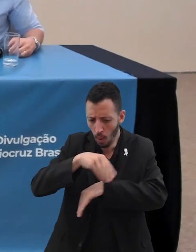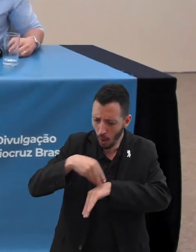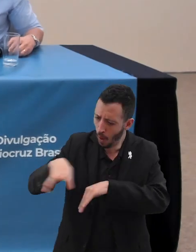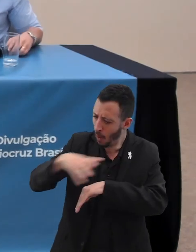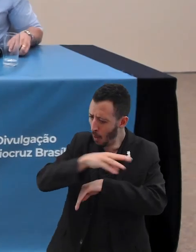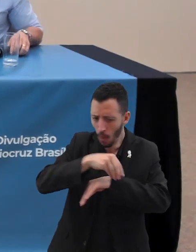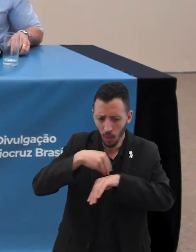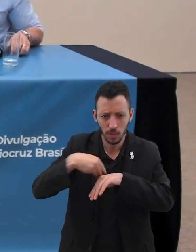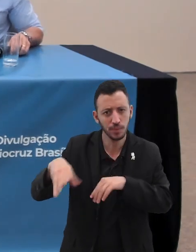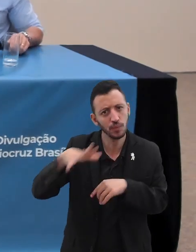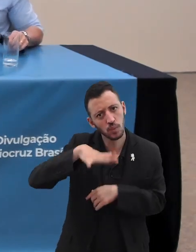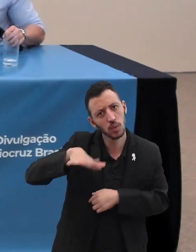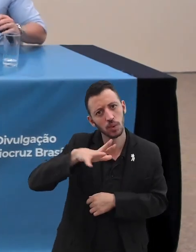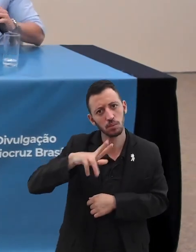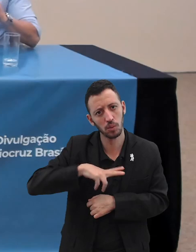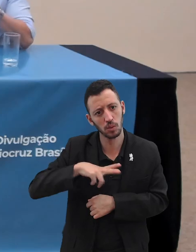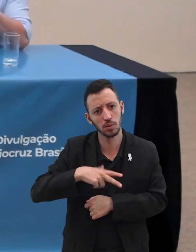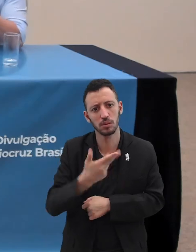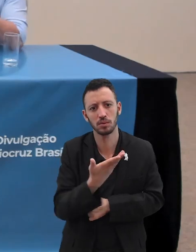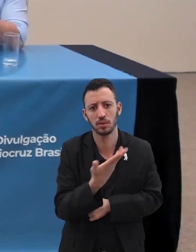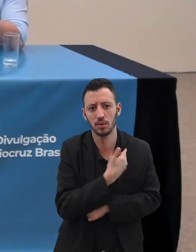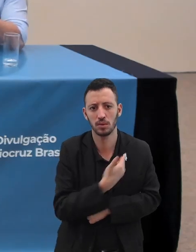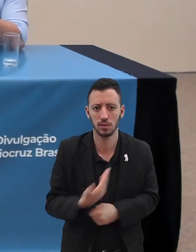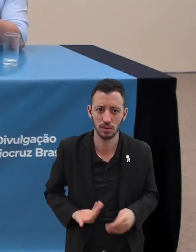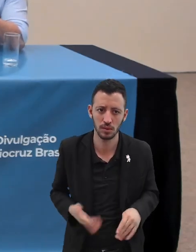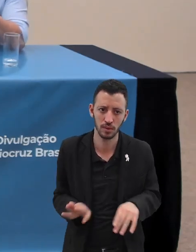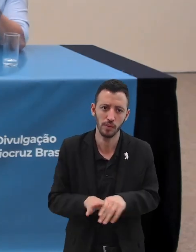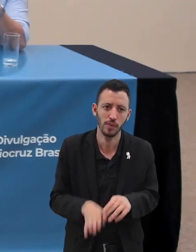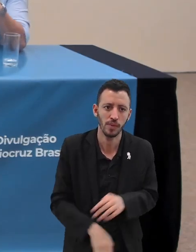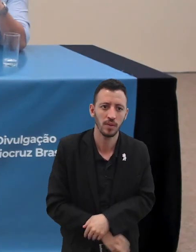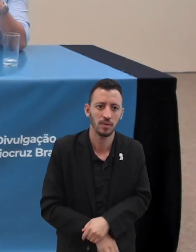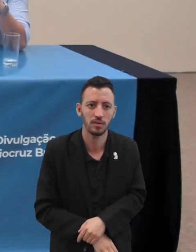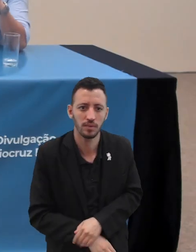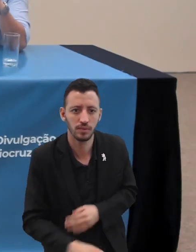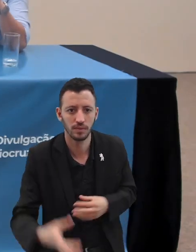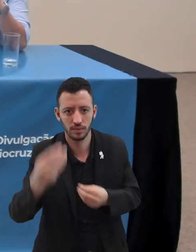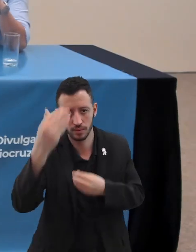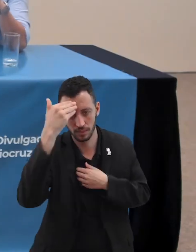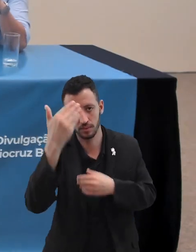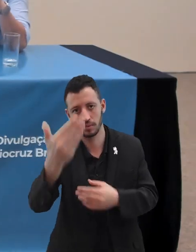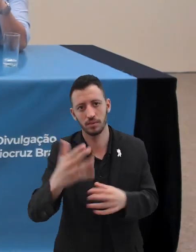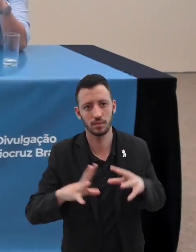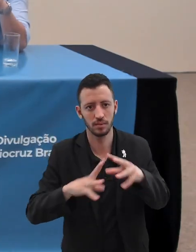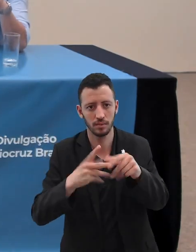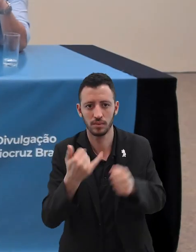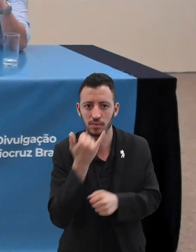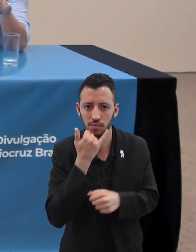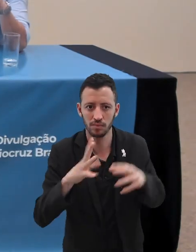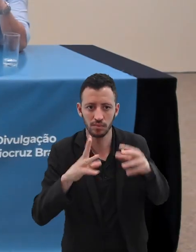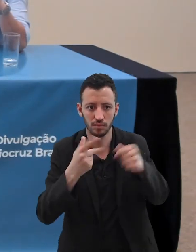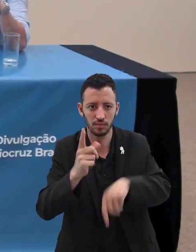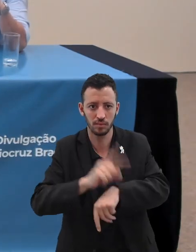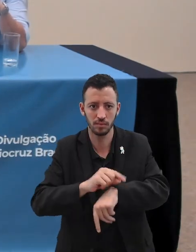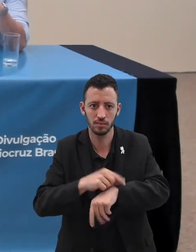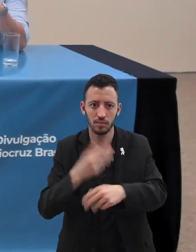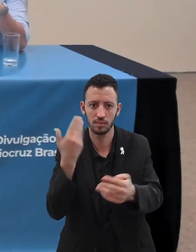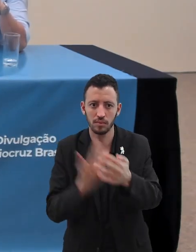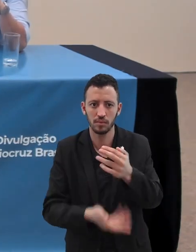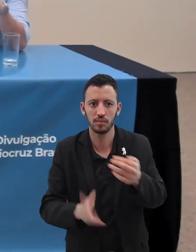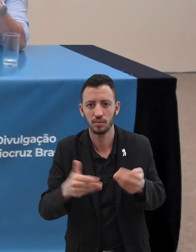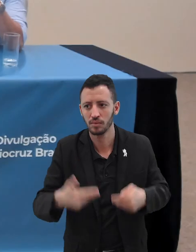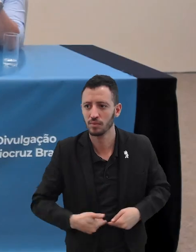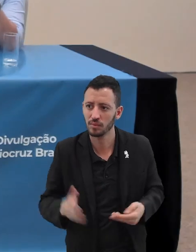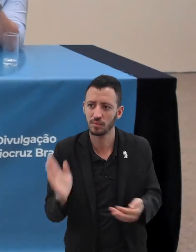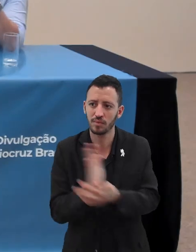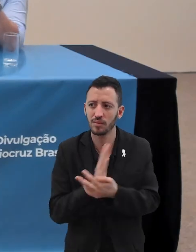os setores, público e privado. Obrigado. Obrigado. Bom, eu agradeço aqui, desculpa, estamos premidos aqui pelo tempo e pela fome,